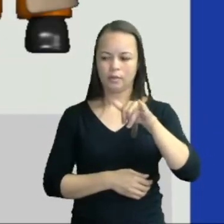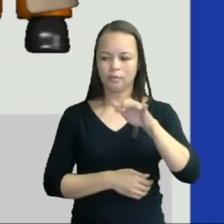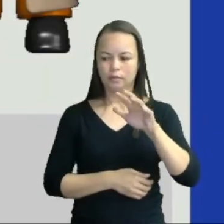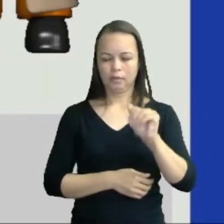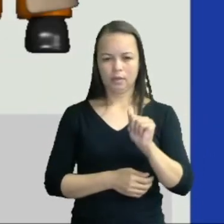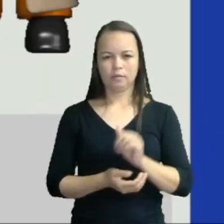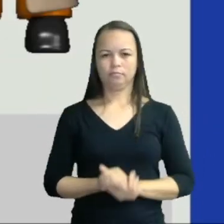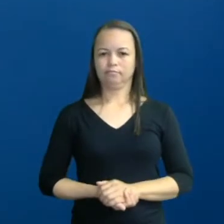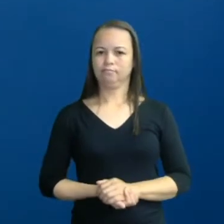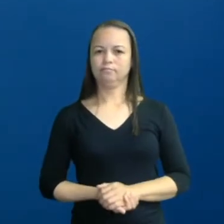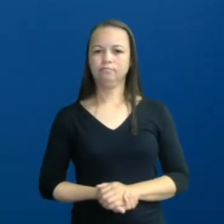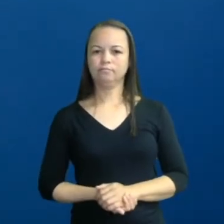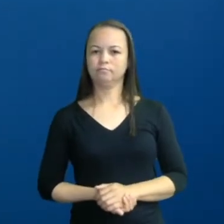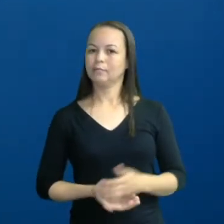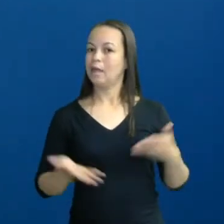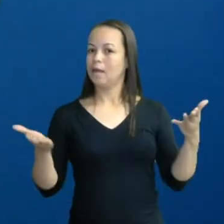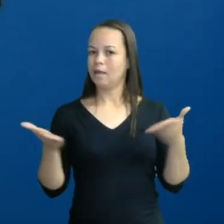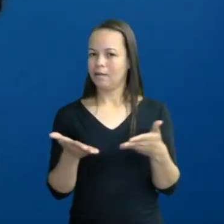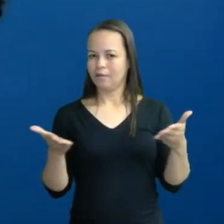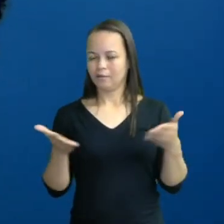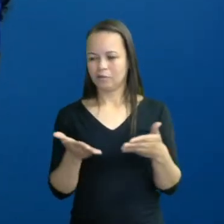Vamos lá. Agora,